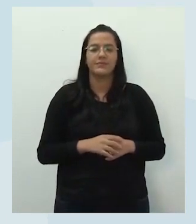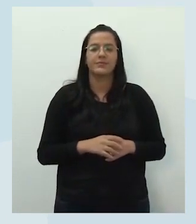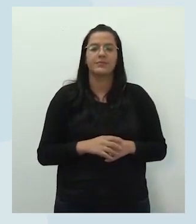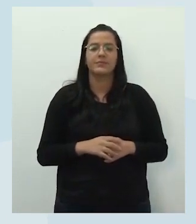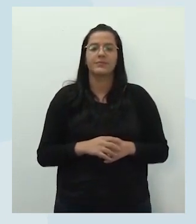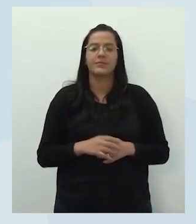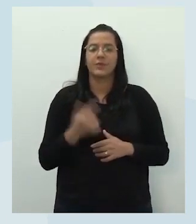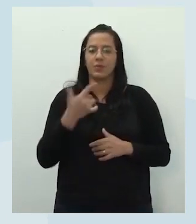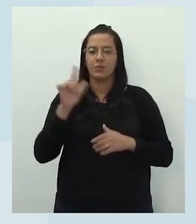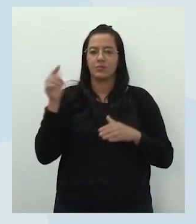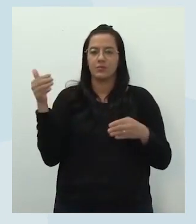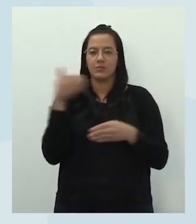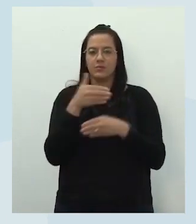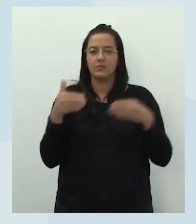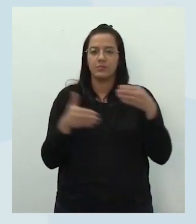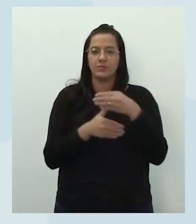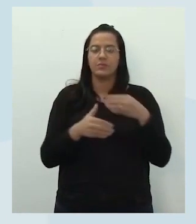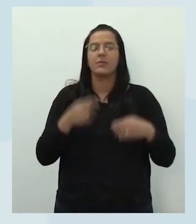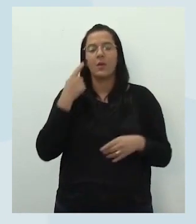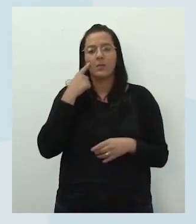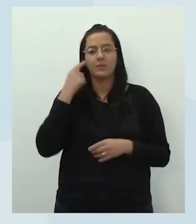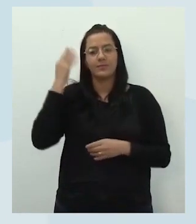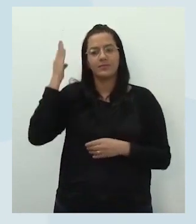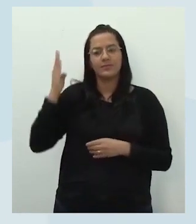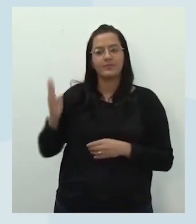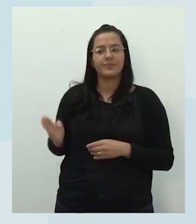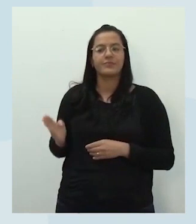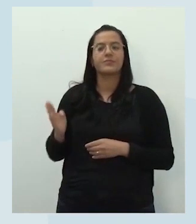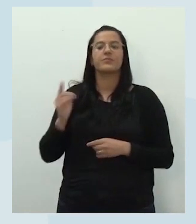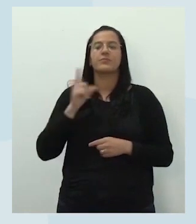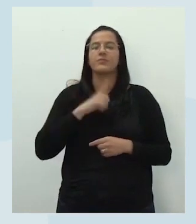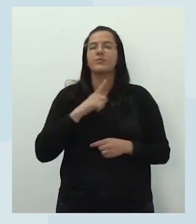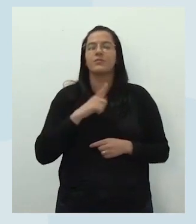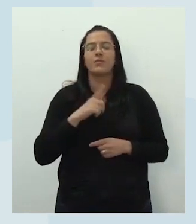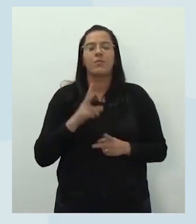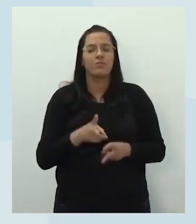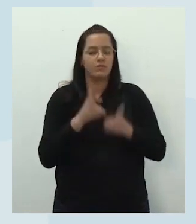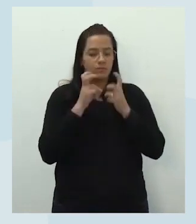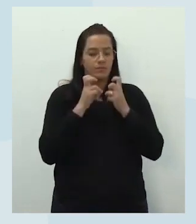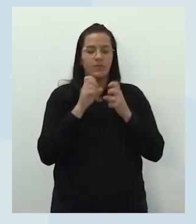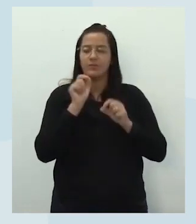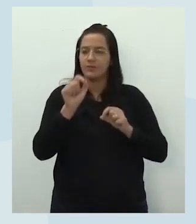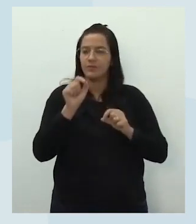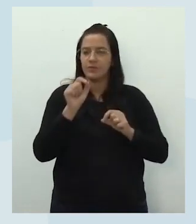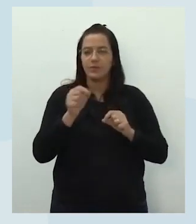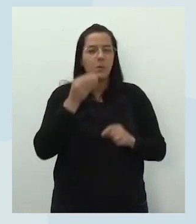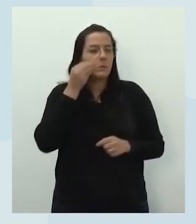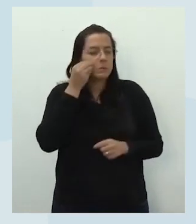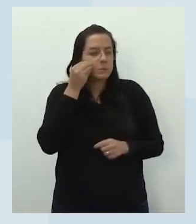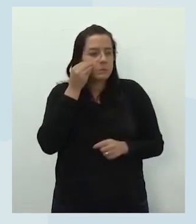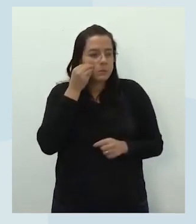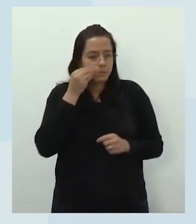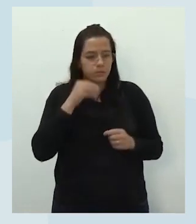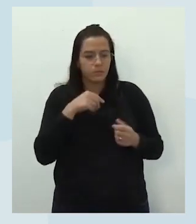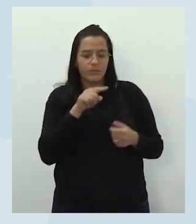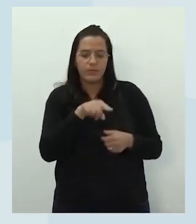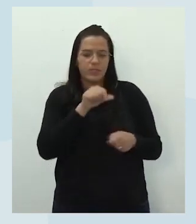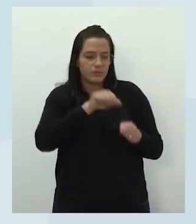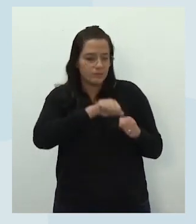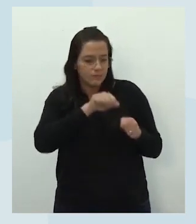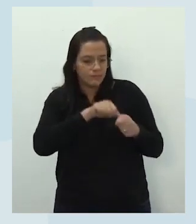Próximo. Vocês podem observar que, fazendo o experimento, nós vamos